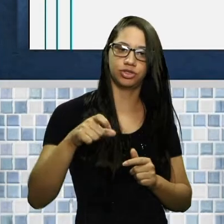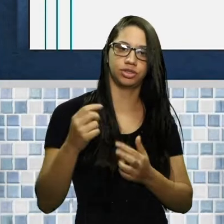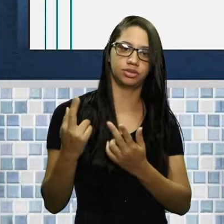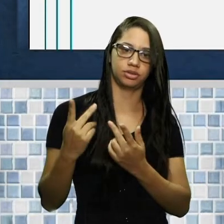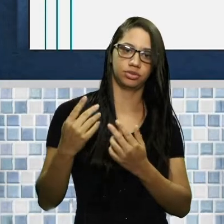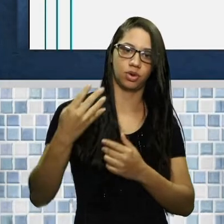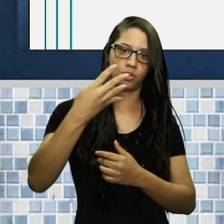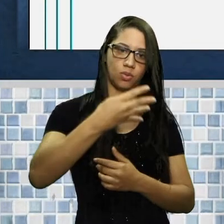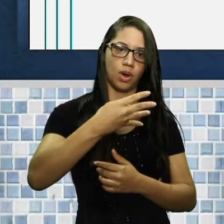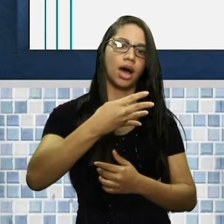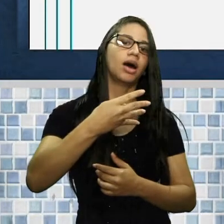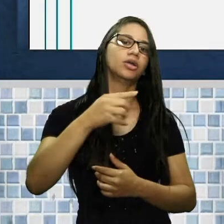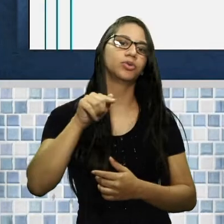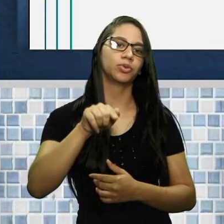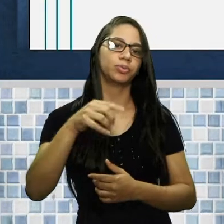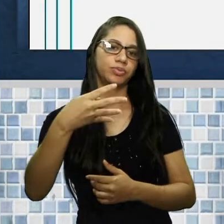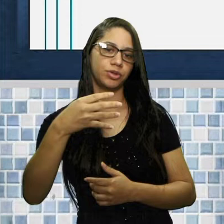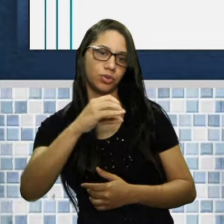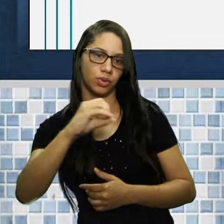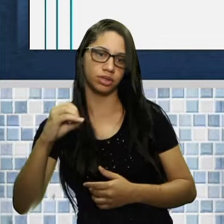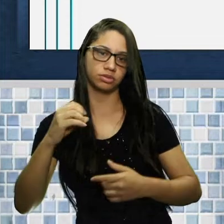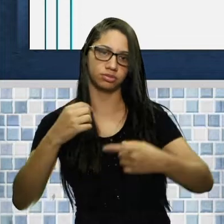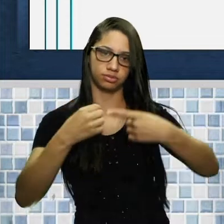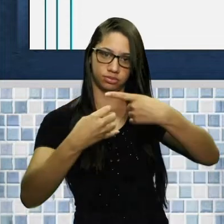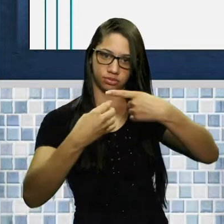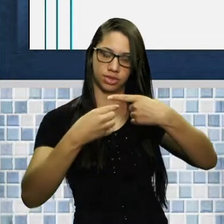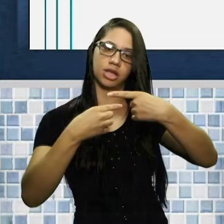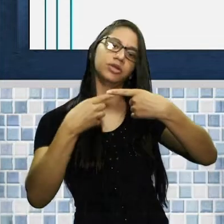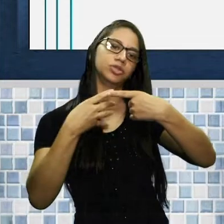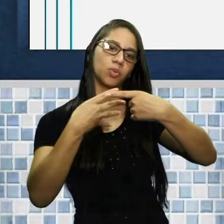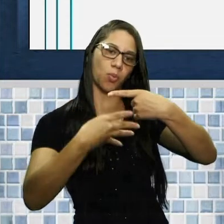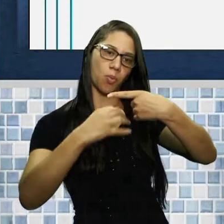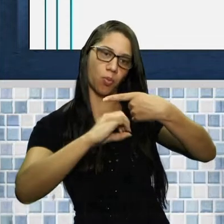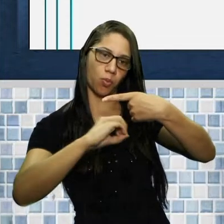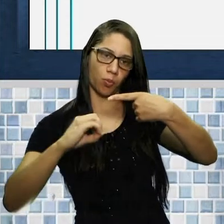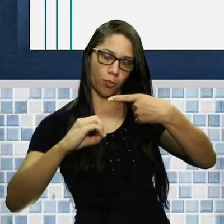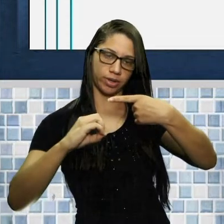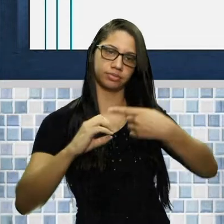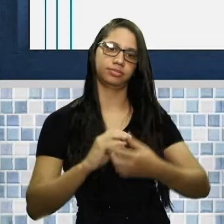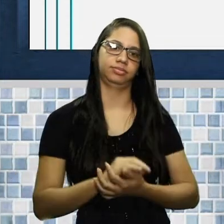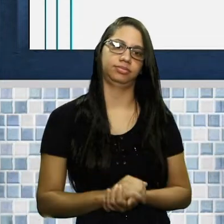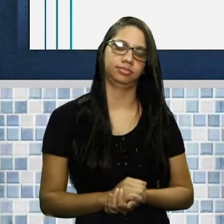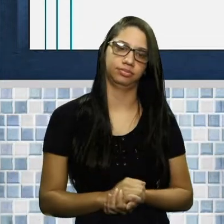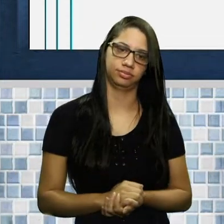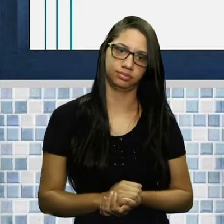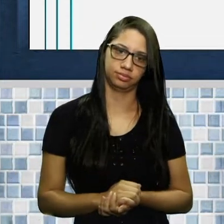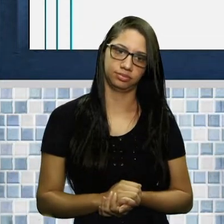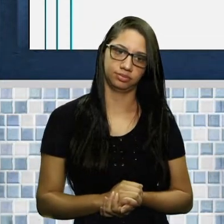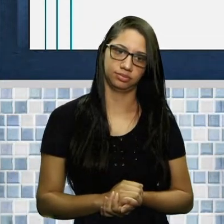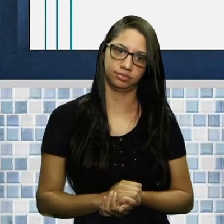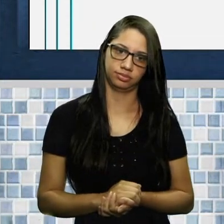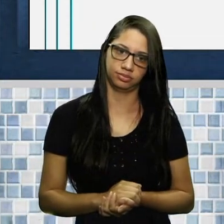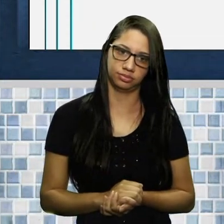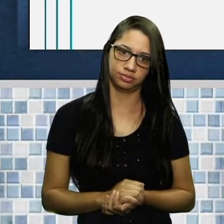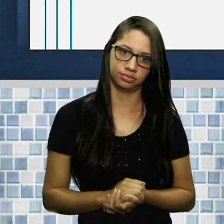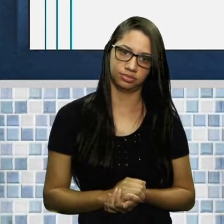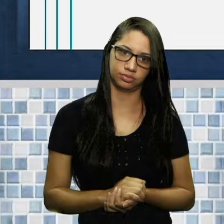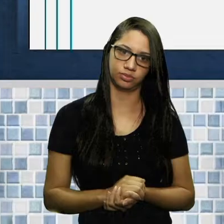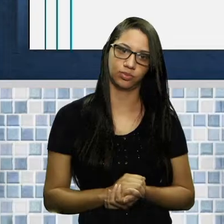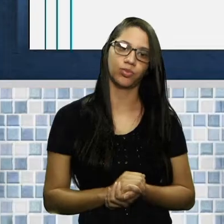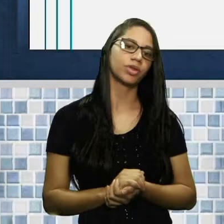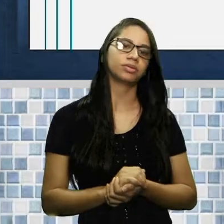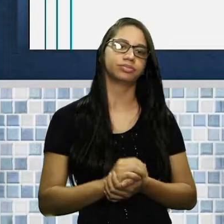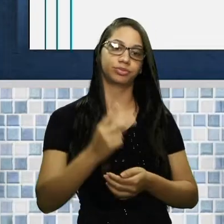a 4.400 dividido por 400. Observe que 4.400 possui dois